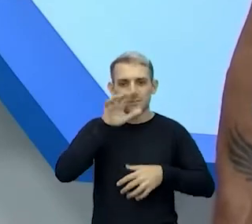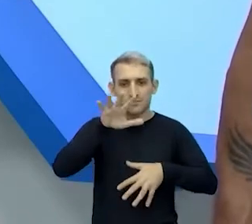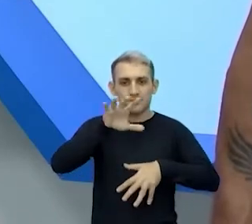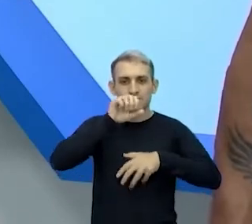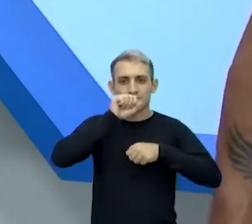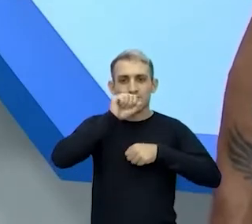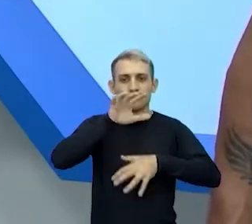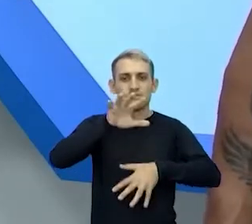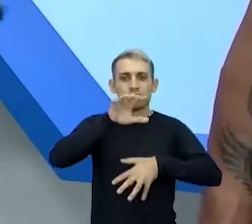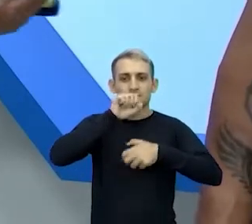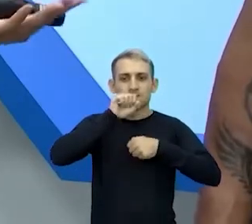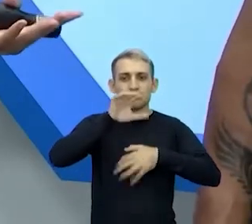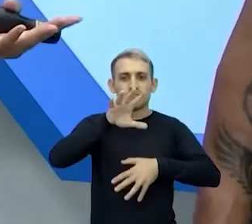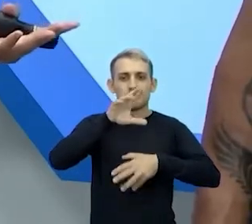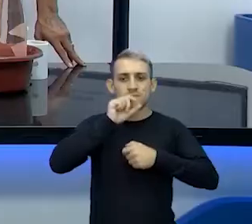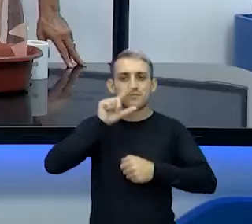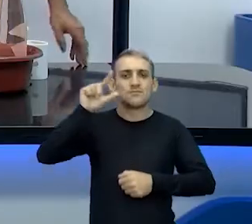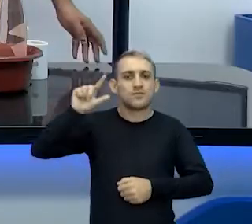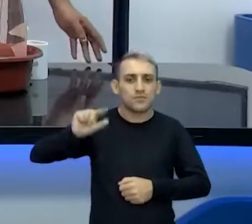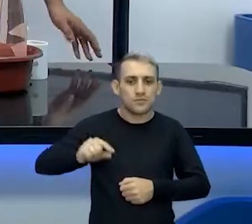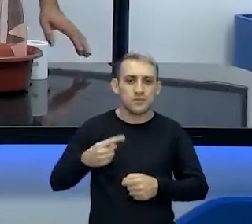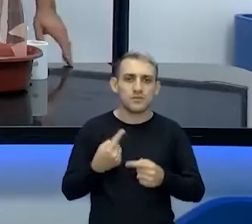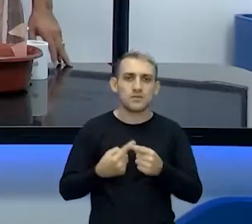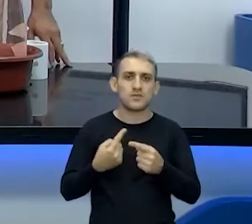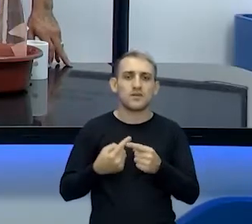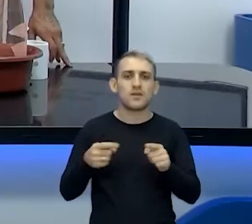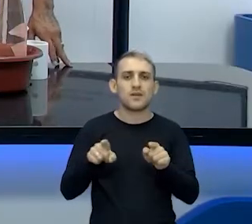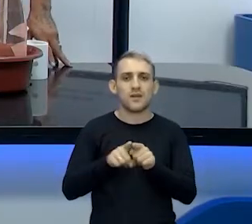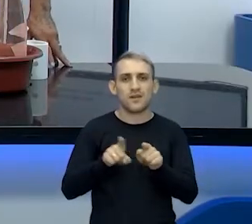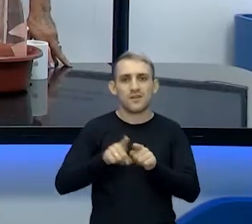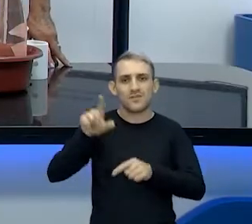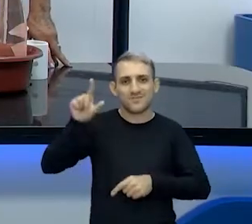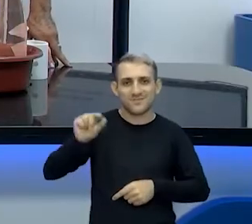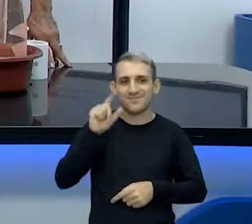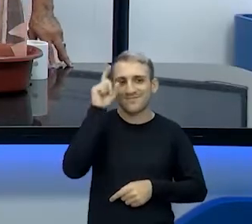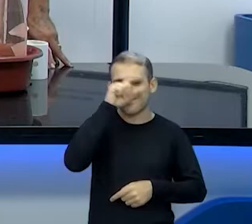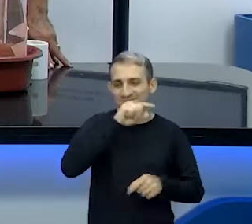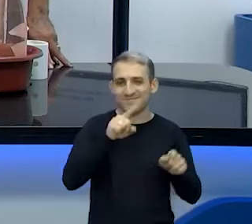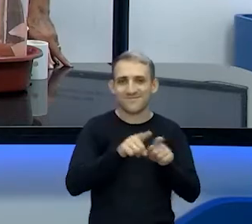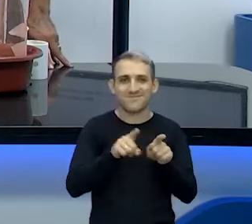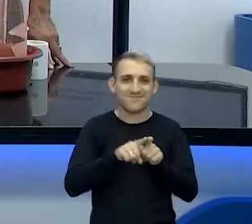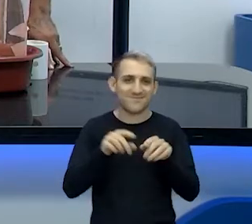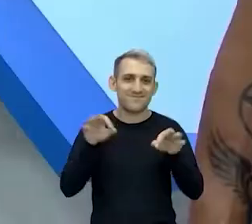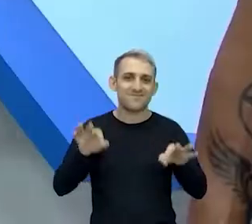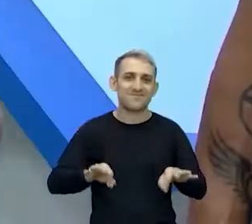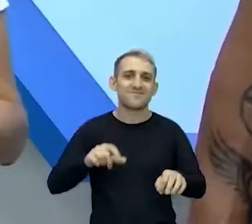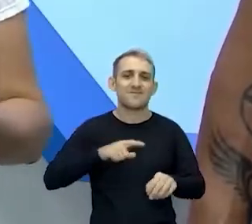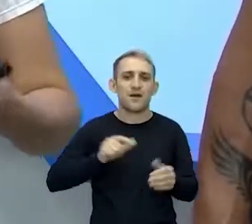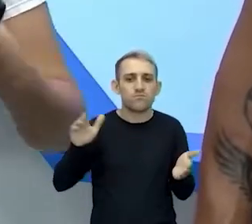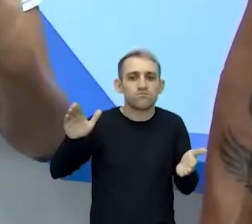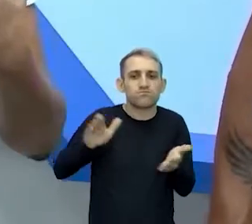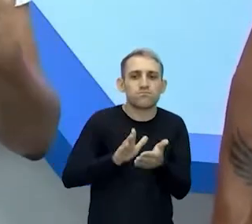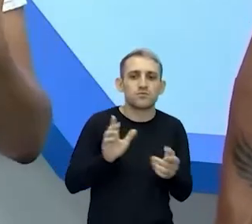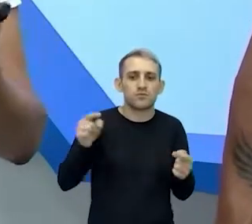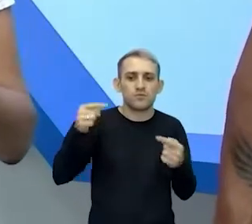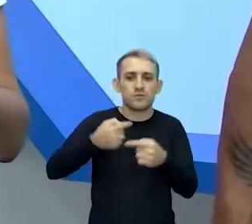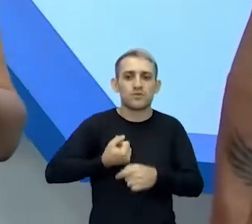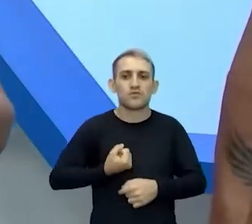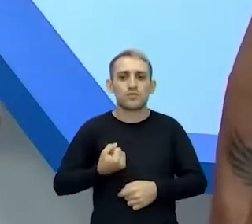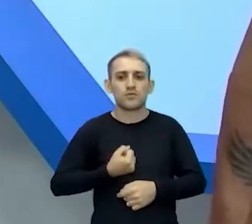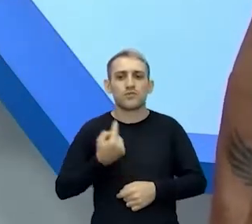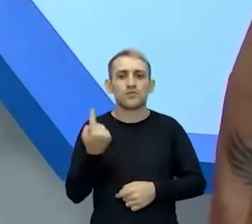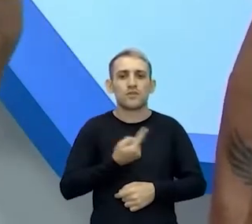respiração, tá? E aí a pressão vai diminuindo. Isso. E a pressão de moléculas, né? Exato. Então a pressão tem a ver com o número, quando a gente fala em